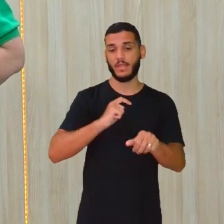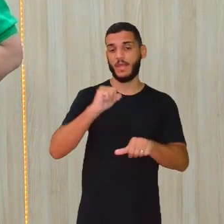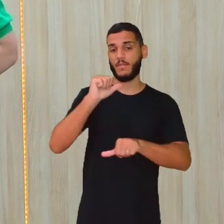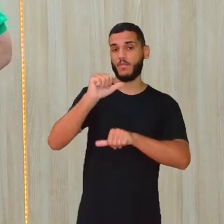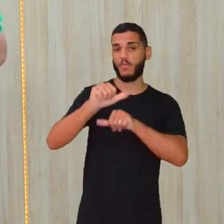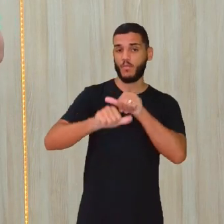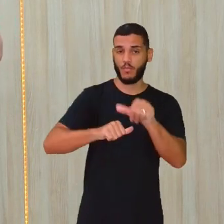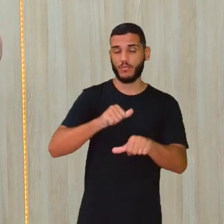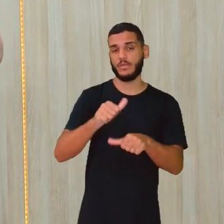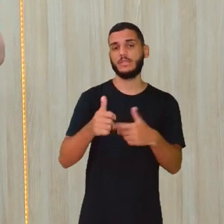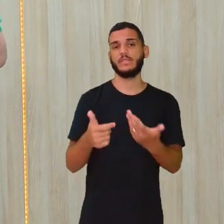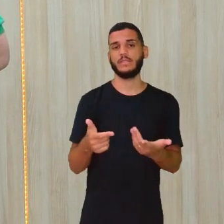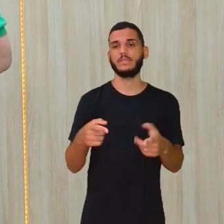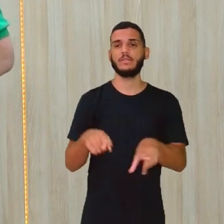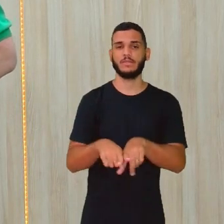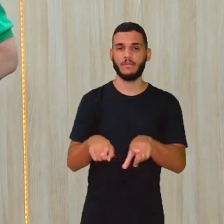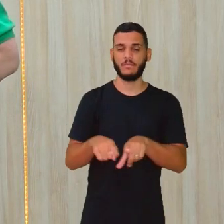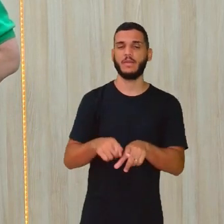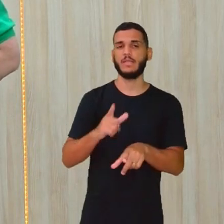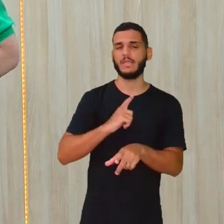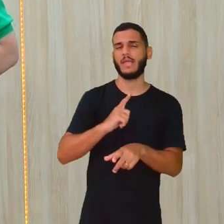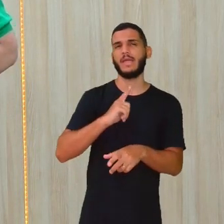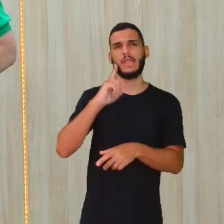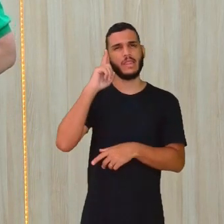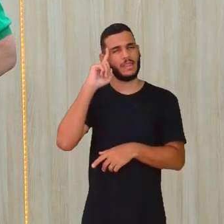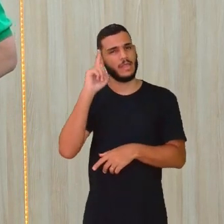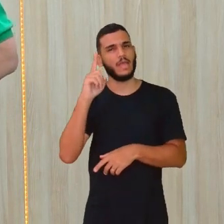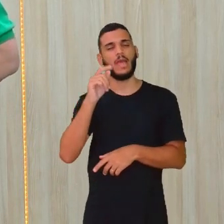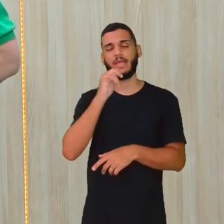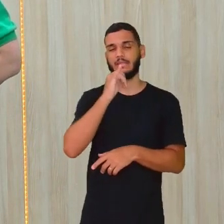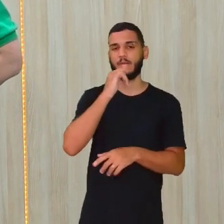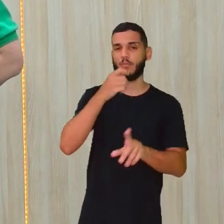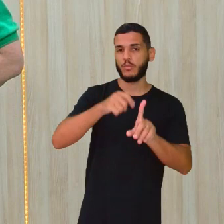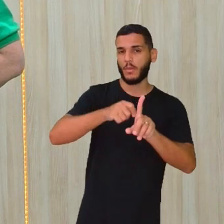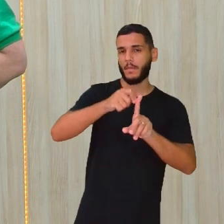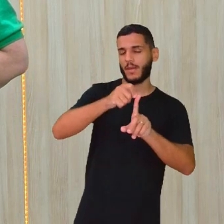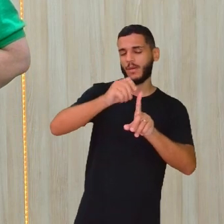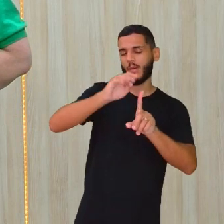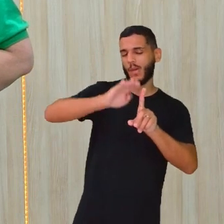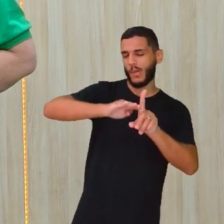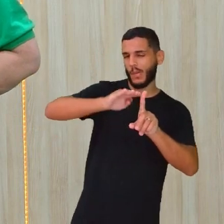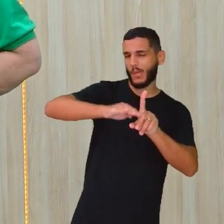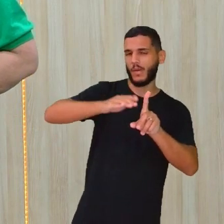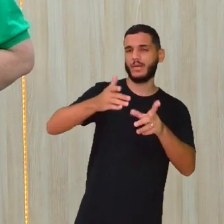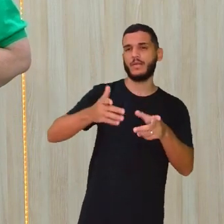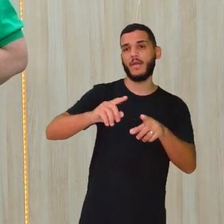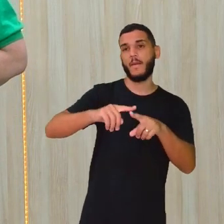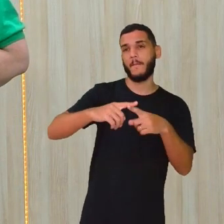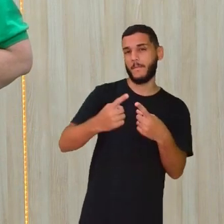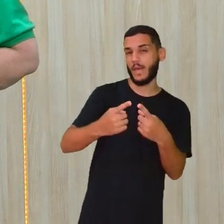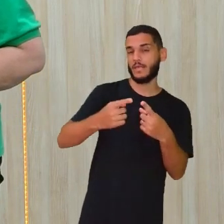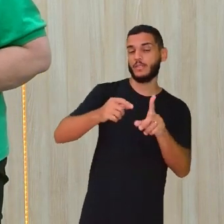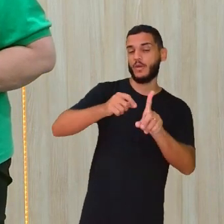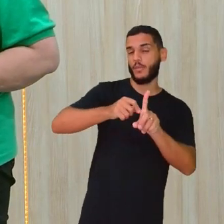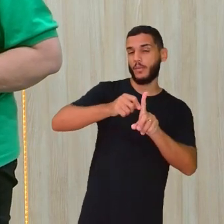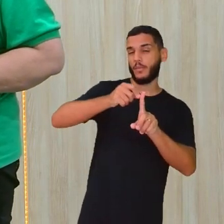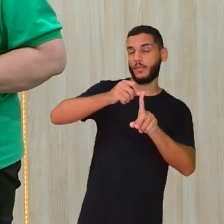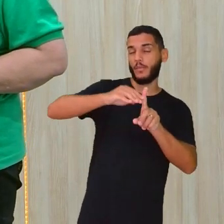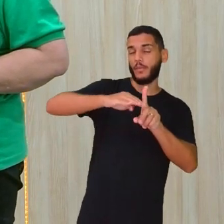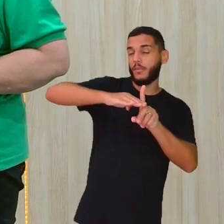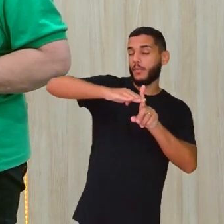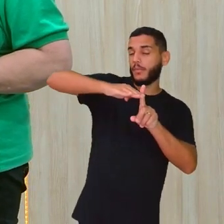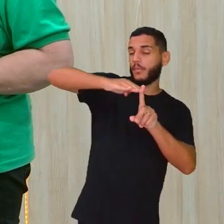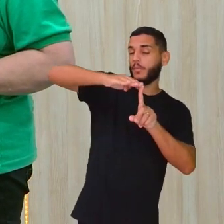variação. Nós tivemos aqui, olha, alguns dias com a temperatura mais amena. Mas, gente, essa temperatura vai